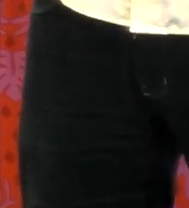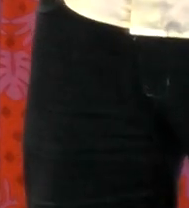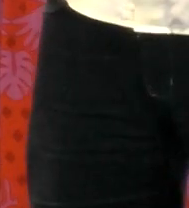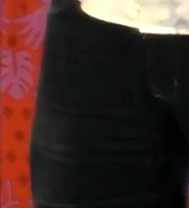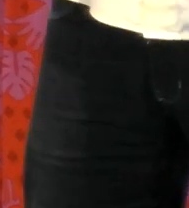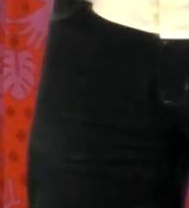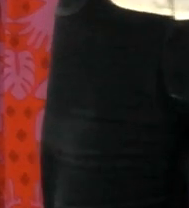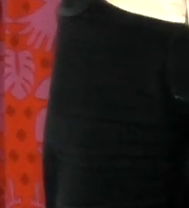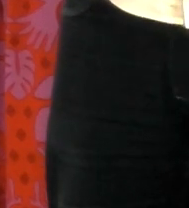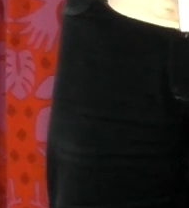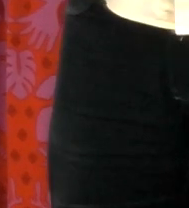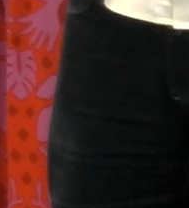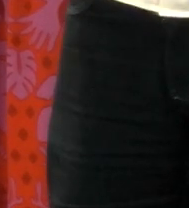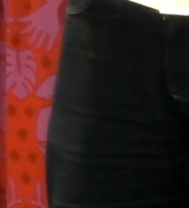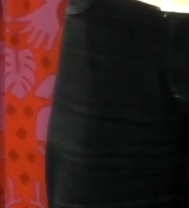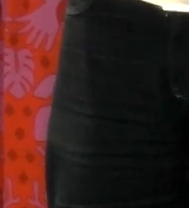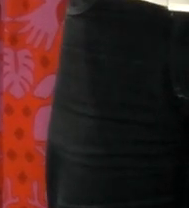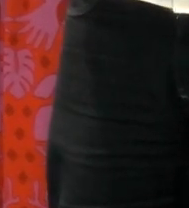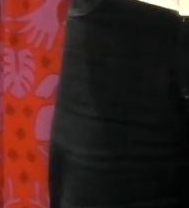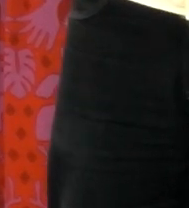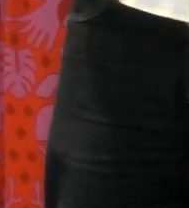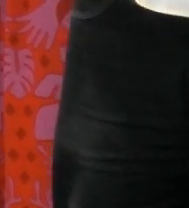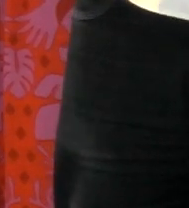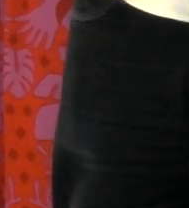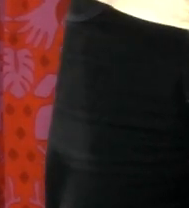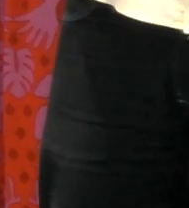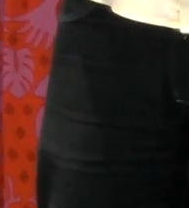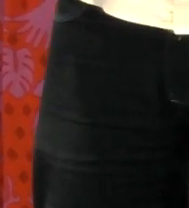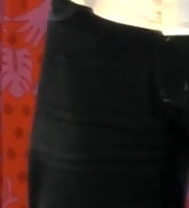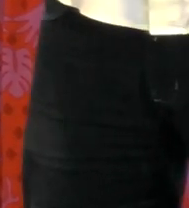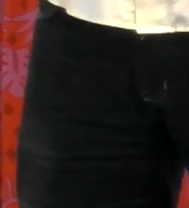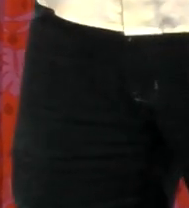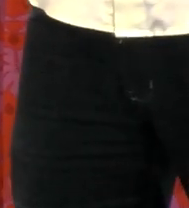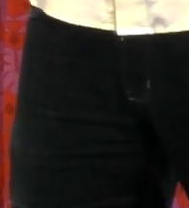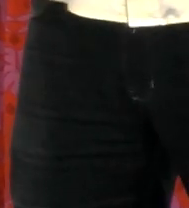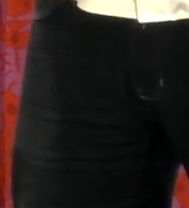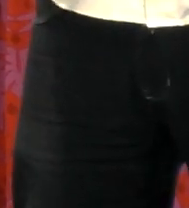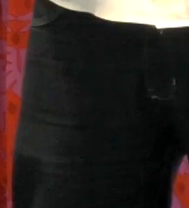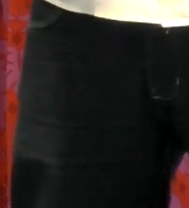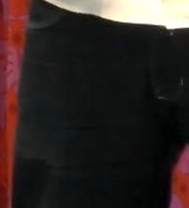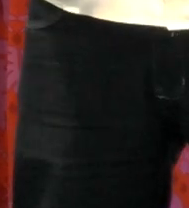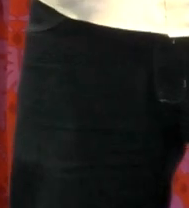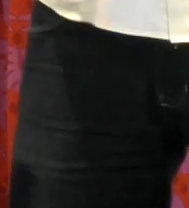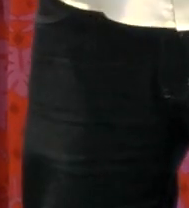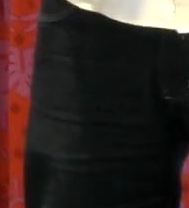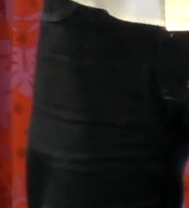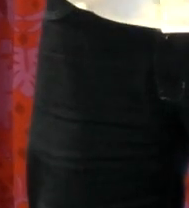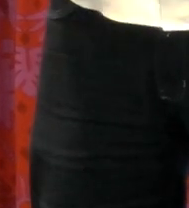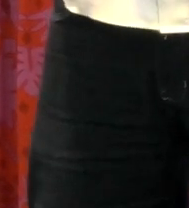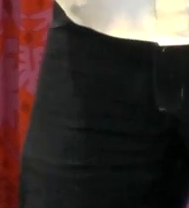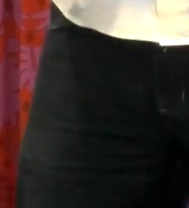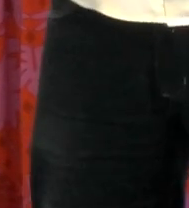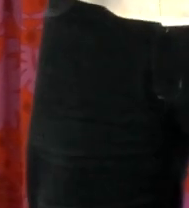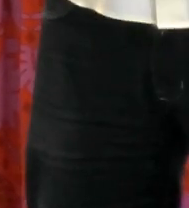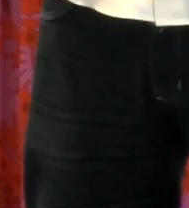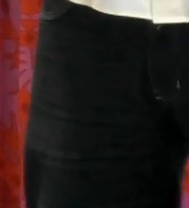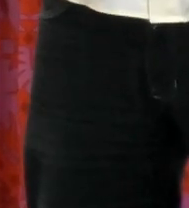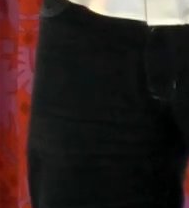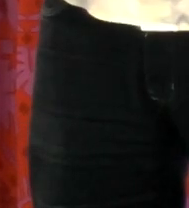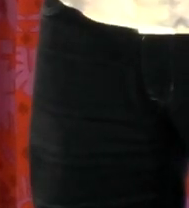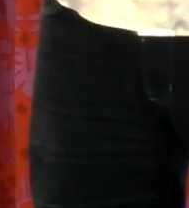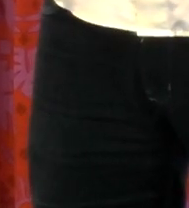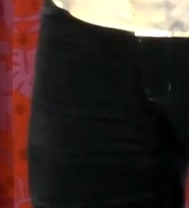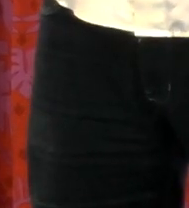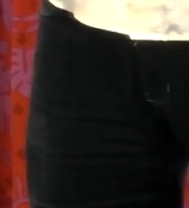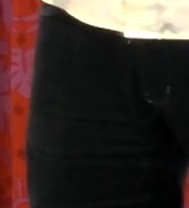aconteceram fatos novos que precisam ser respeitados então assim a gente consegue eliminar na justiça e o